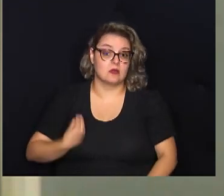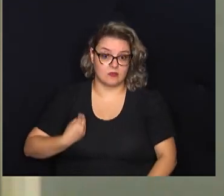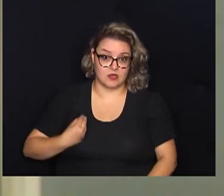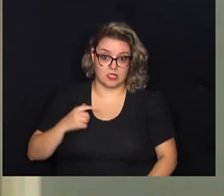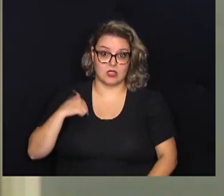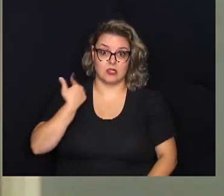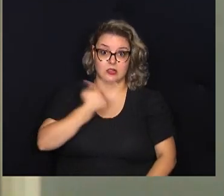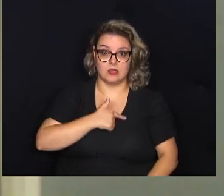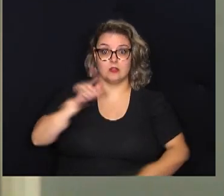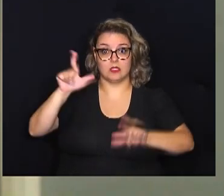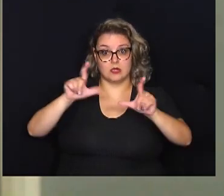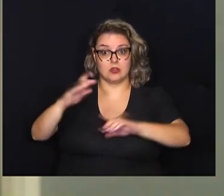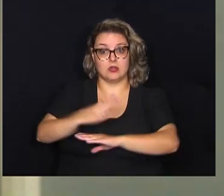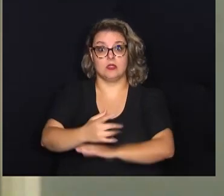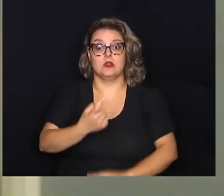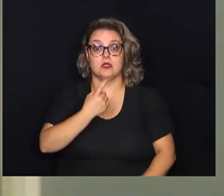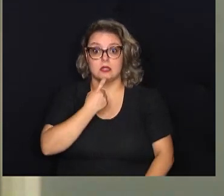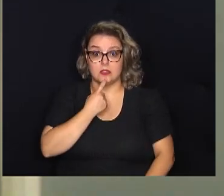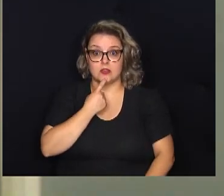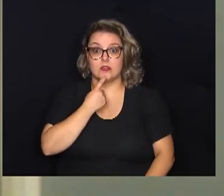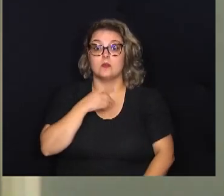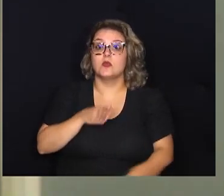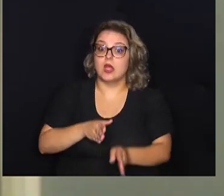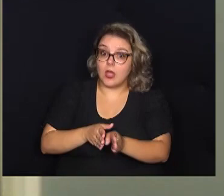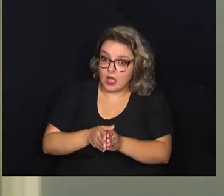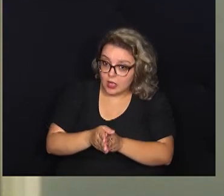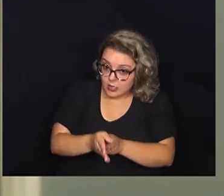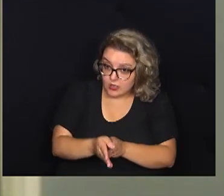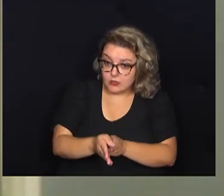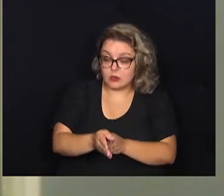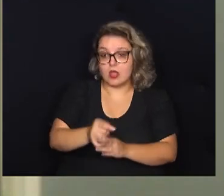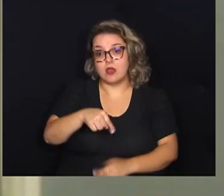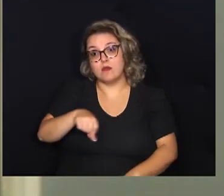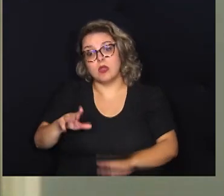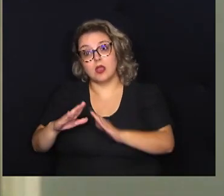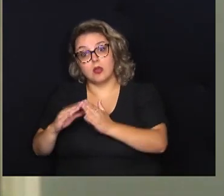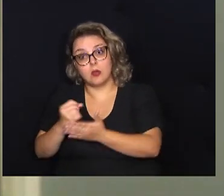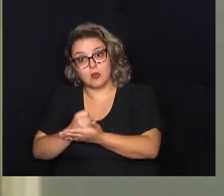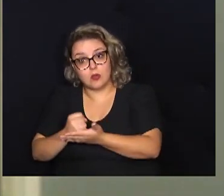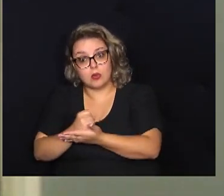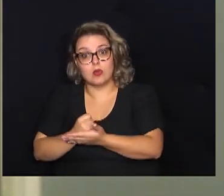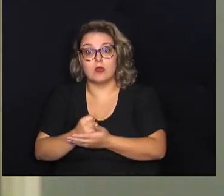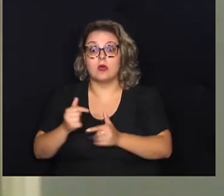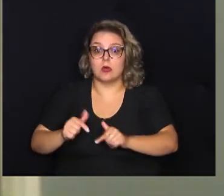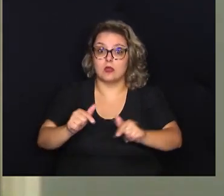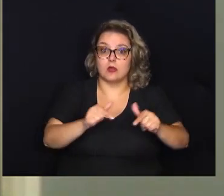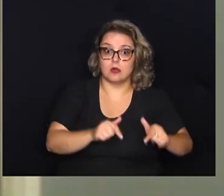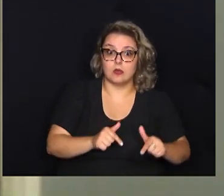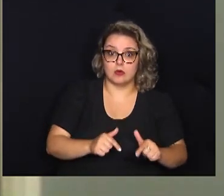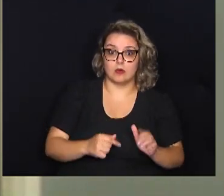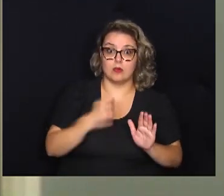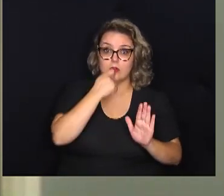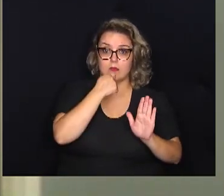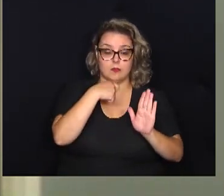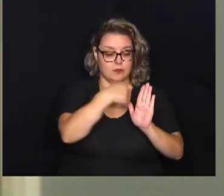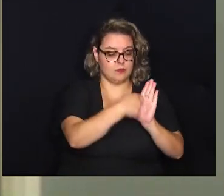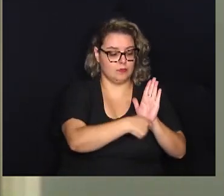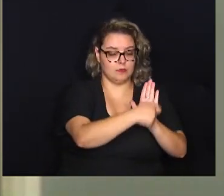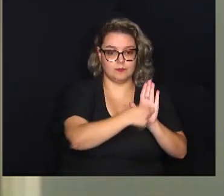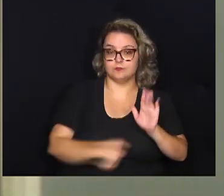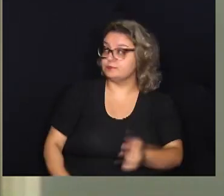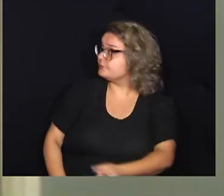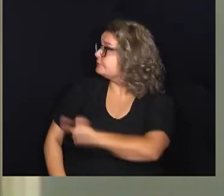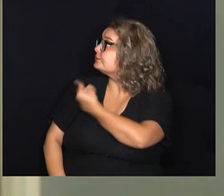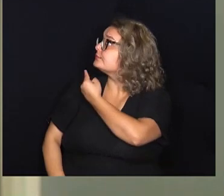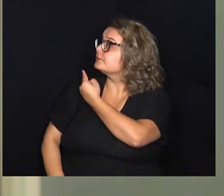nós aqui da TV Câmara Campinas recomendamos, vá até uma farmácia, vá até algum lugar, pegue um batom e faça